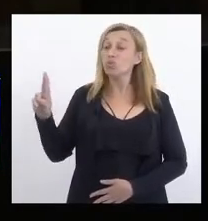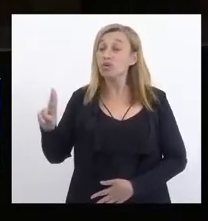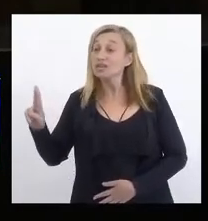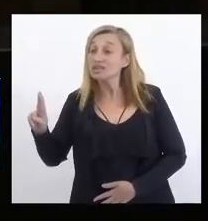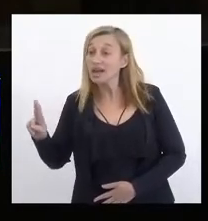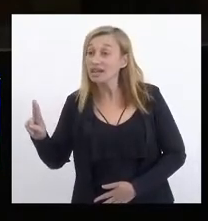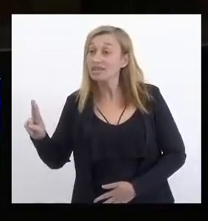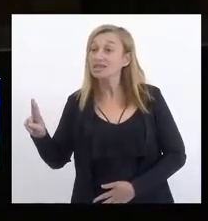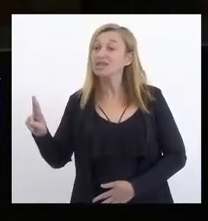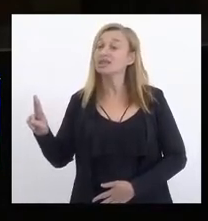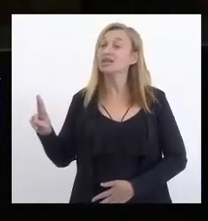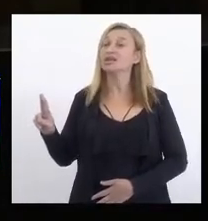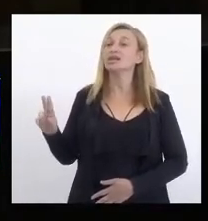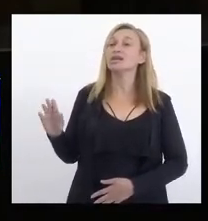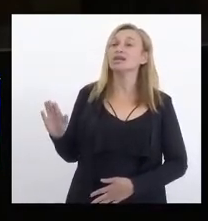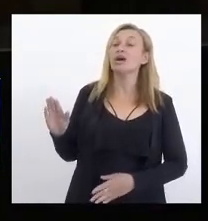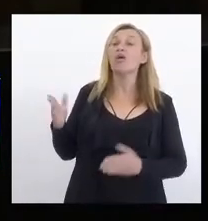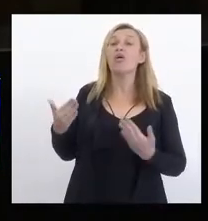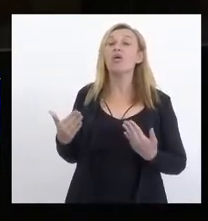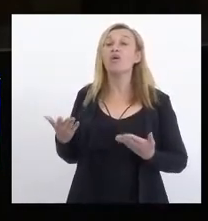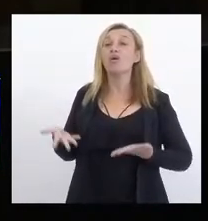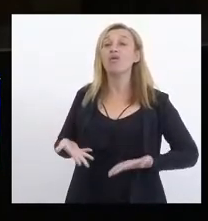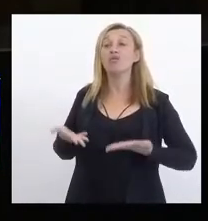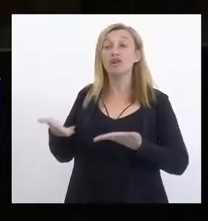esta para oferecer